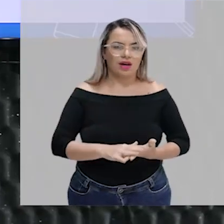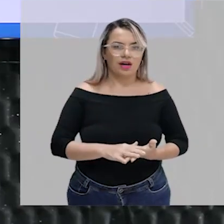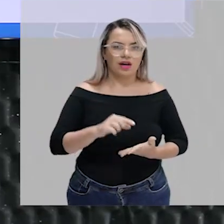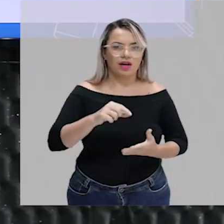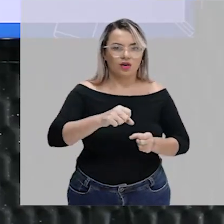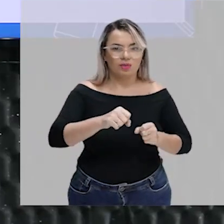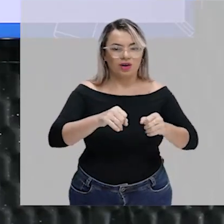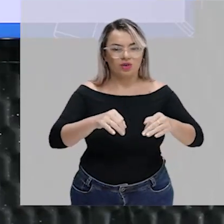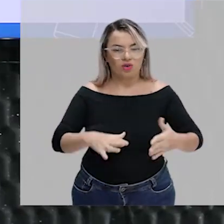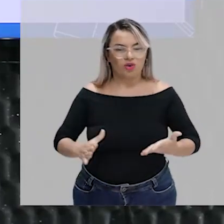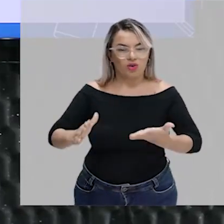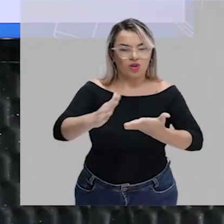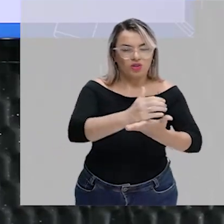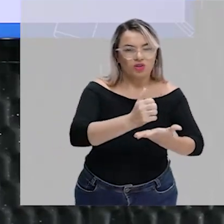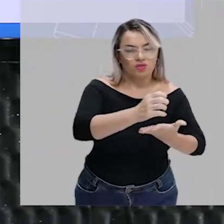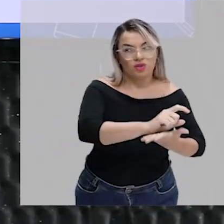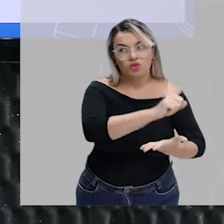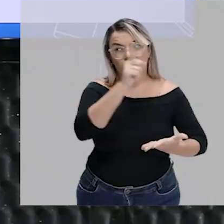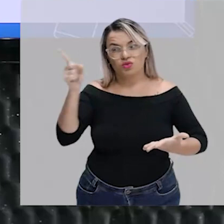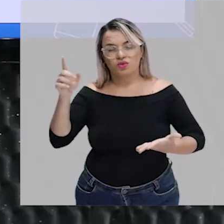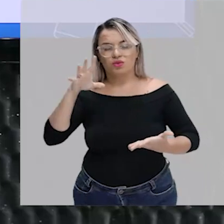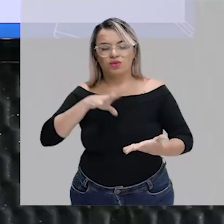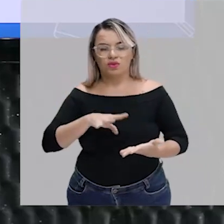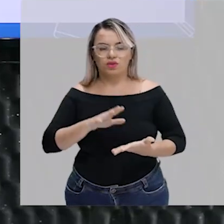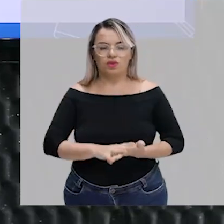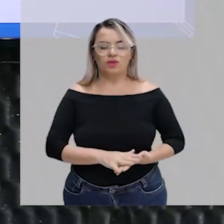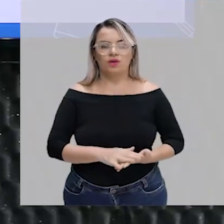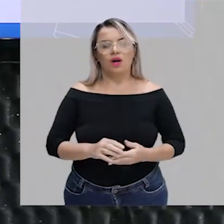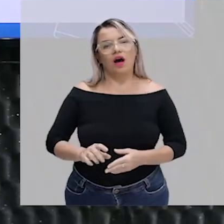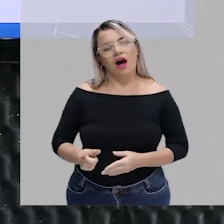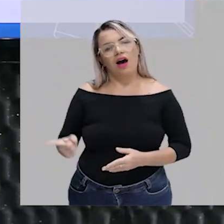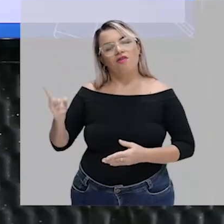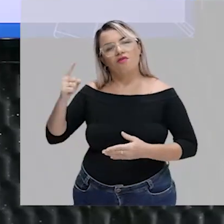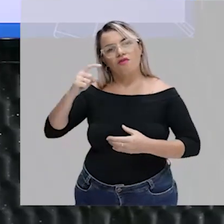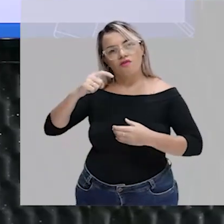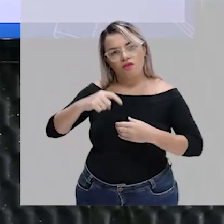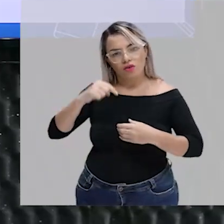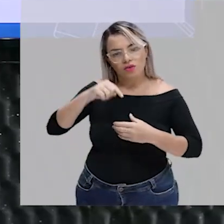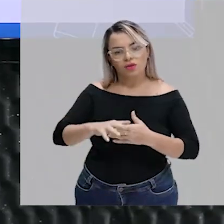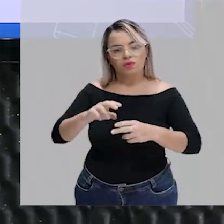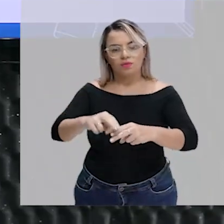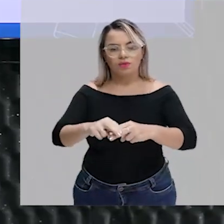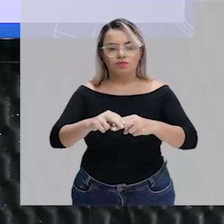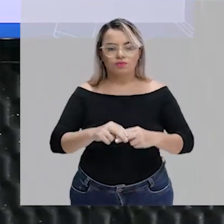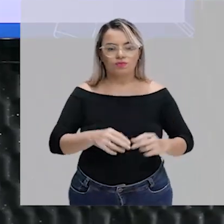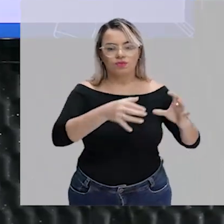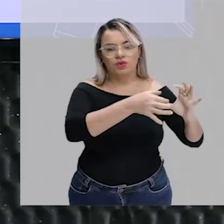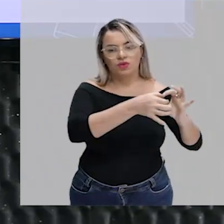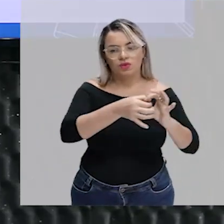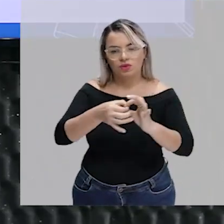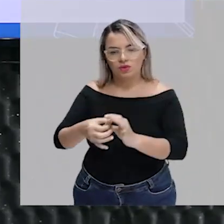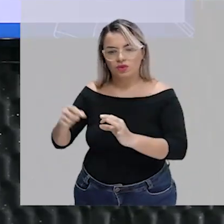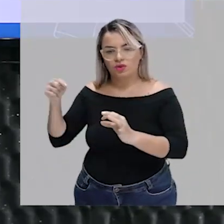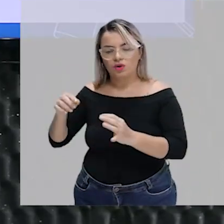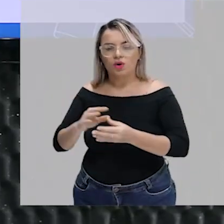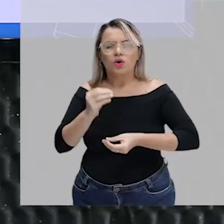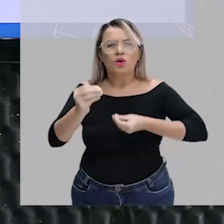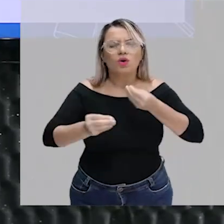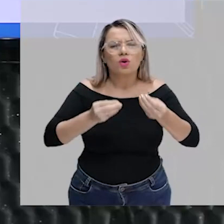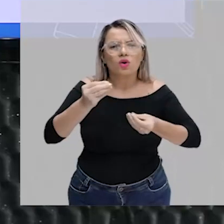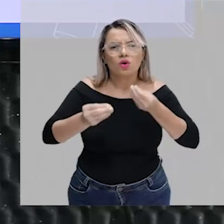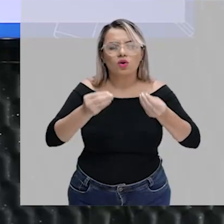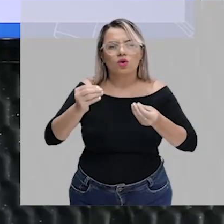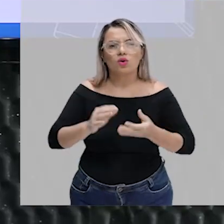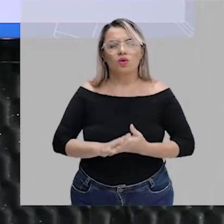Existiu, portanto, nesse contexto, um momento de indefinição política. Não se sabia muito bem a forma de governo, como iria funcionar